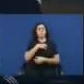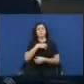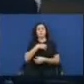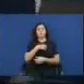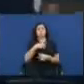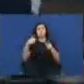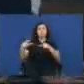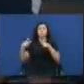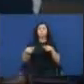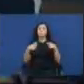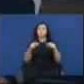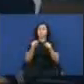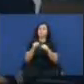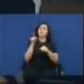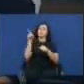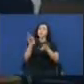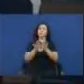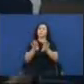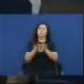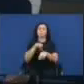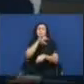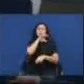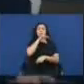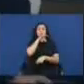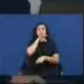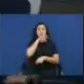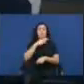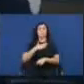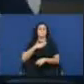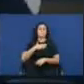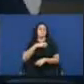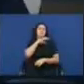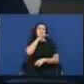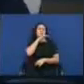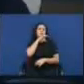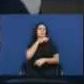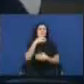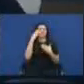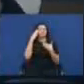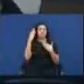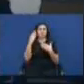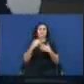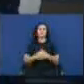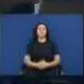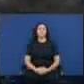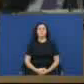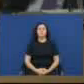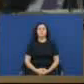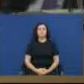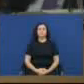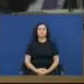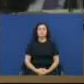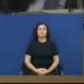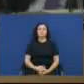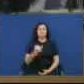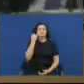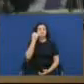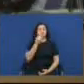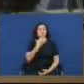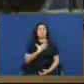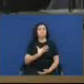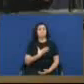faz nos bairros, se faça com a praça, é minha ou nossa. Muito obrigada, senhor. A ideia é